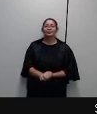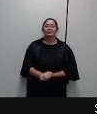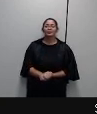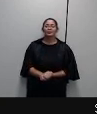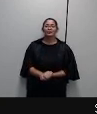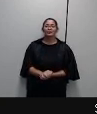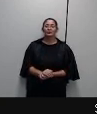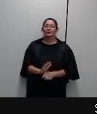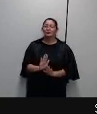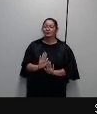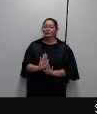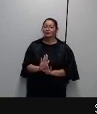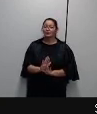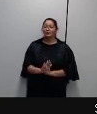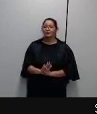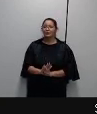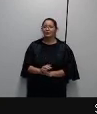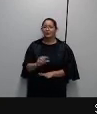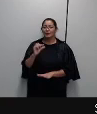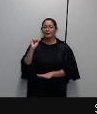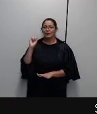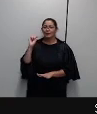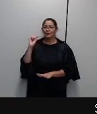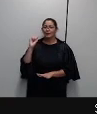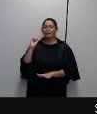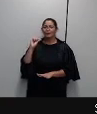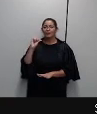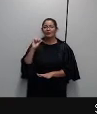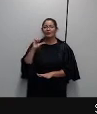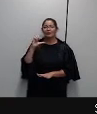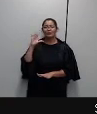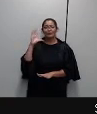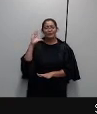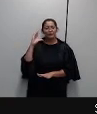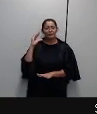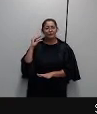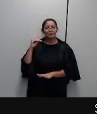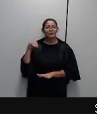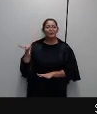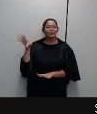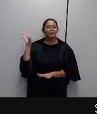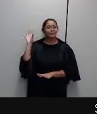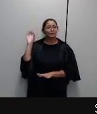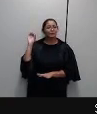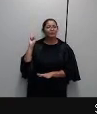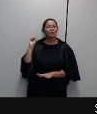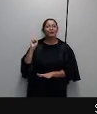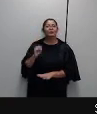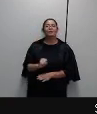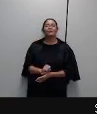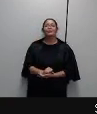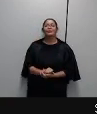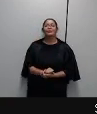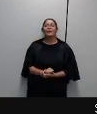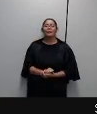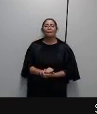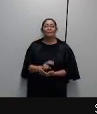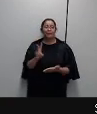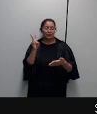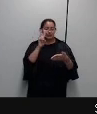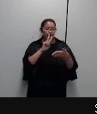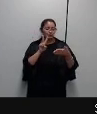só um pouquinho só aqui para tentar diminuir a não livre o olhando o acordo